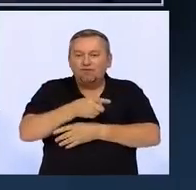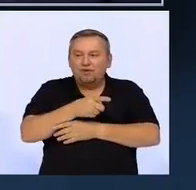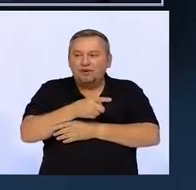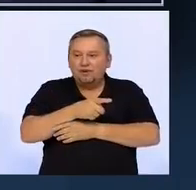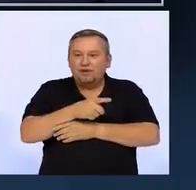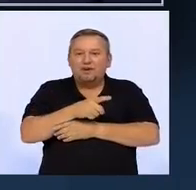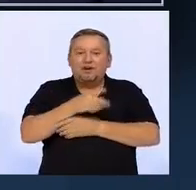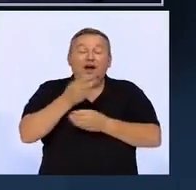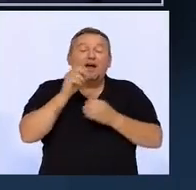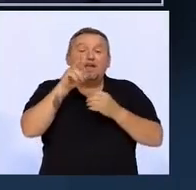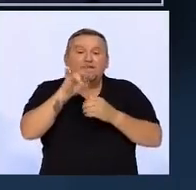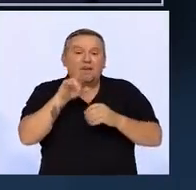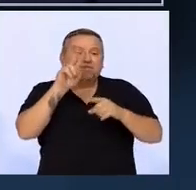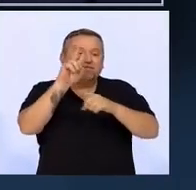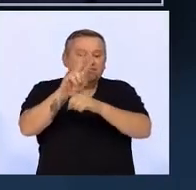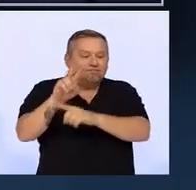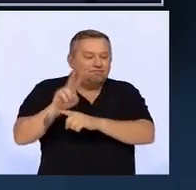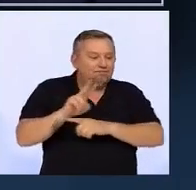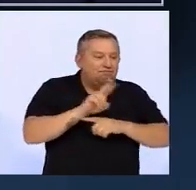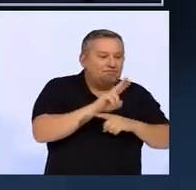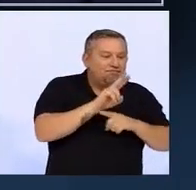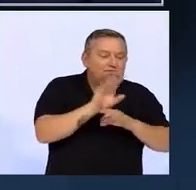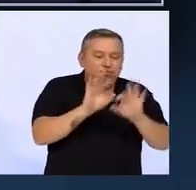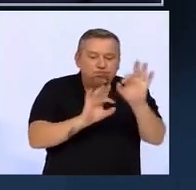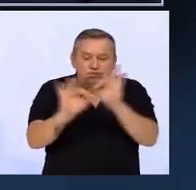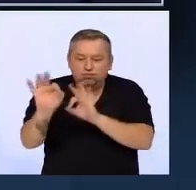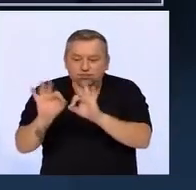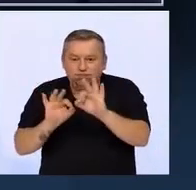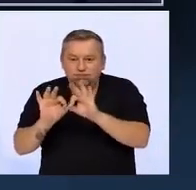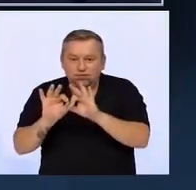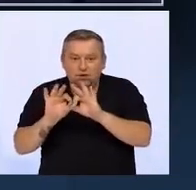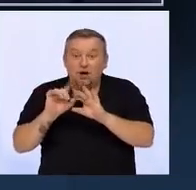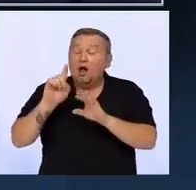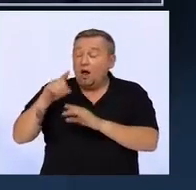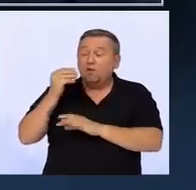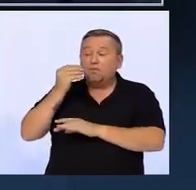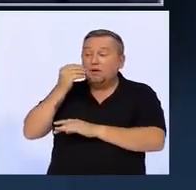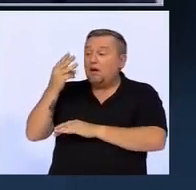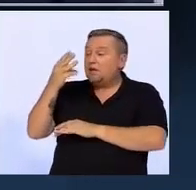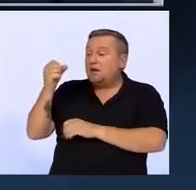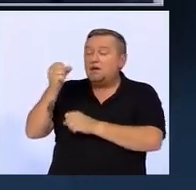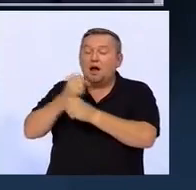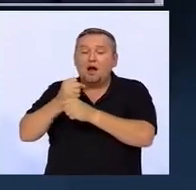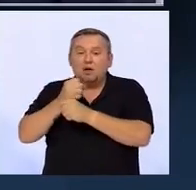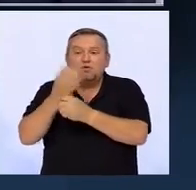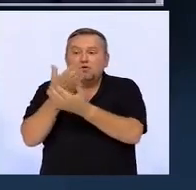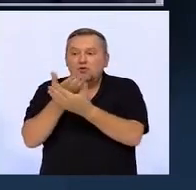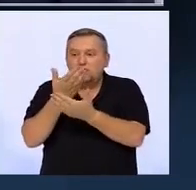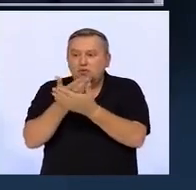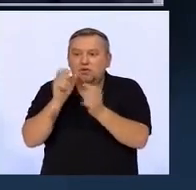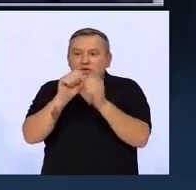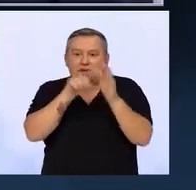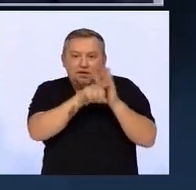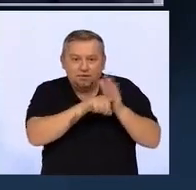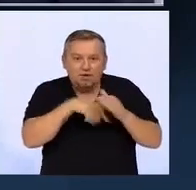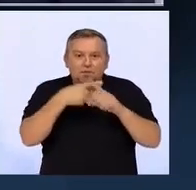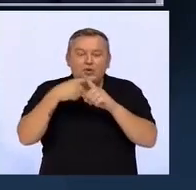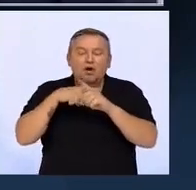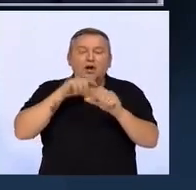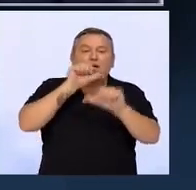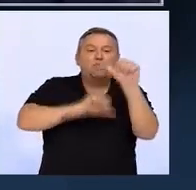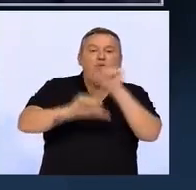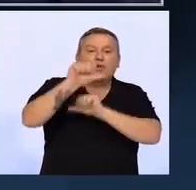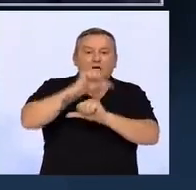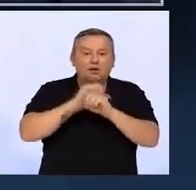vá coordenar Isso é o resultado de toda a experiência nossa dos 30 anos de SUS, Mas eu acho que é o programa, que é a reforma democrática do